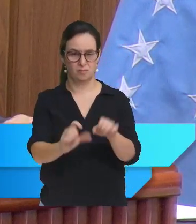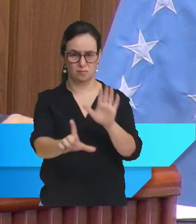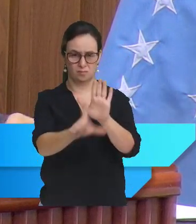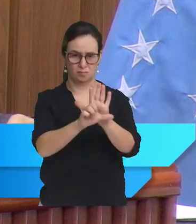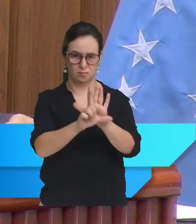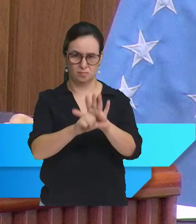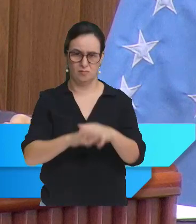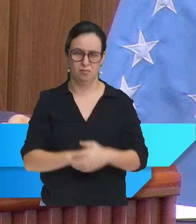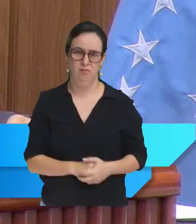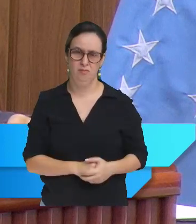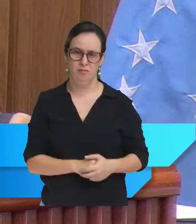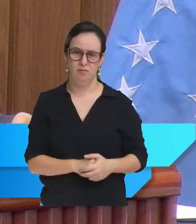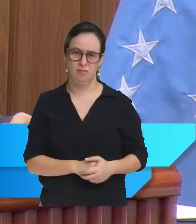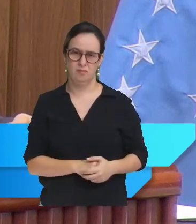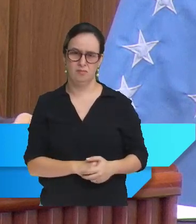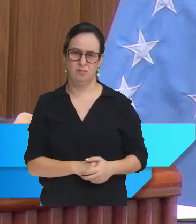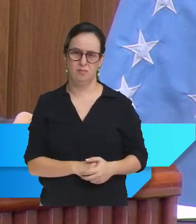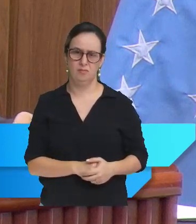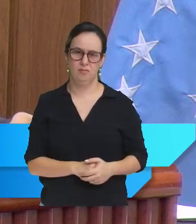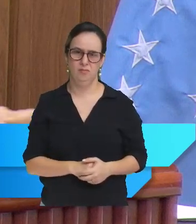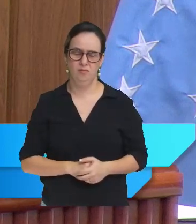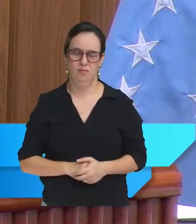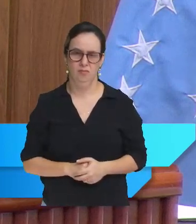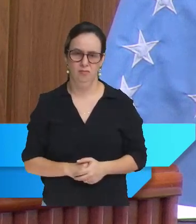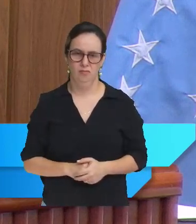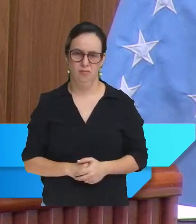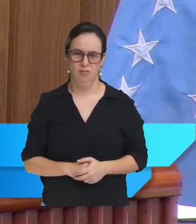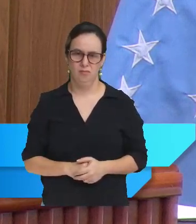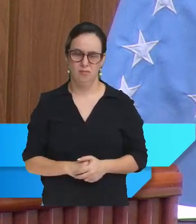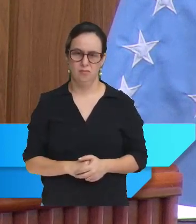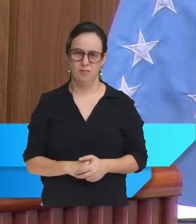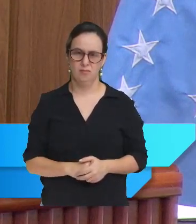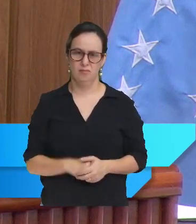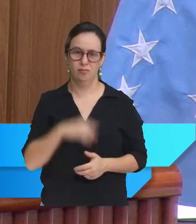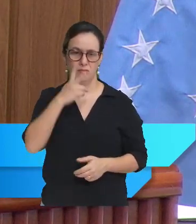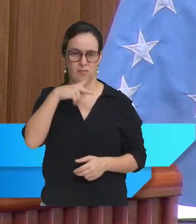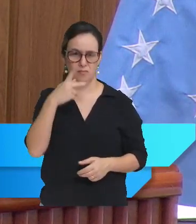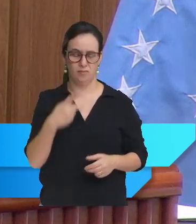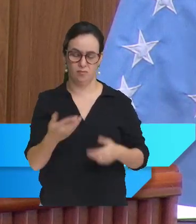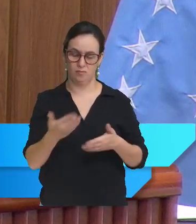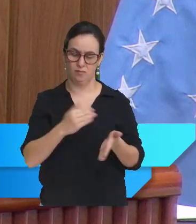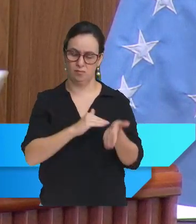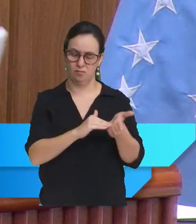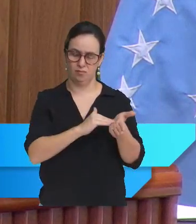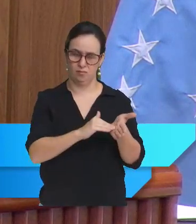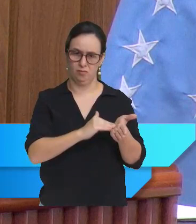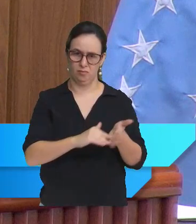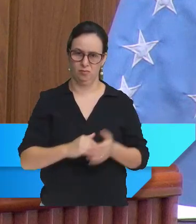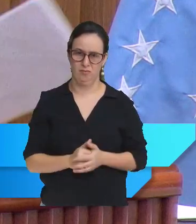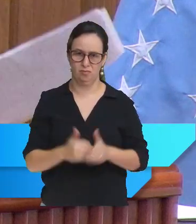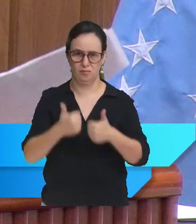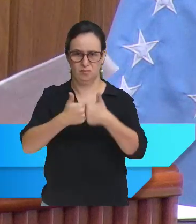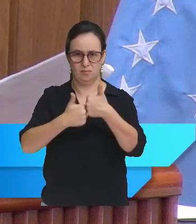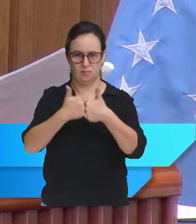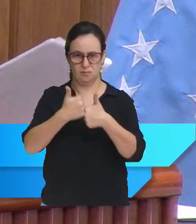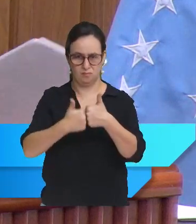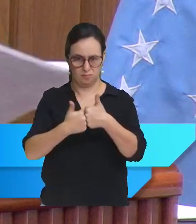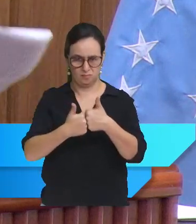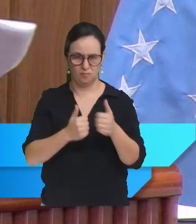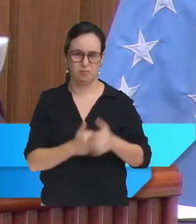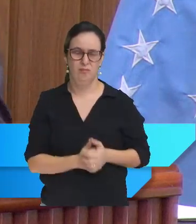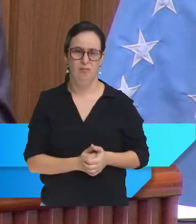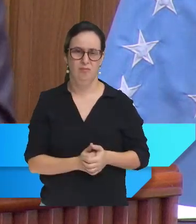que toca a essa questão da Secretaria de Negócios Jurídicos da Procuradoria. E aí, a secretária de Negócios